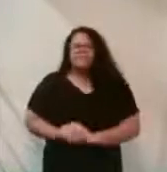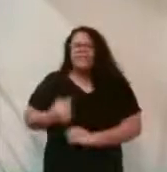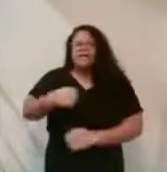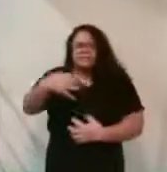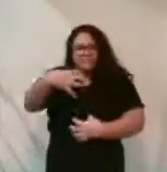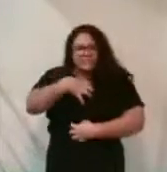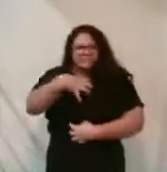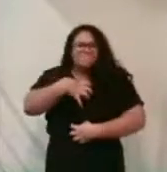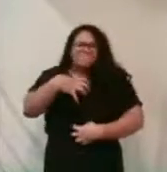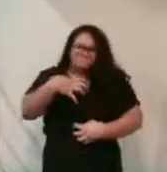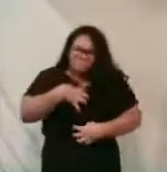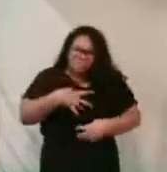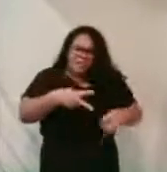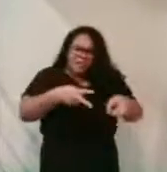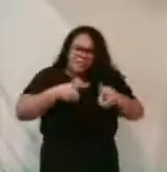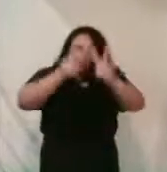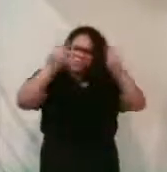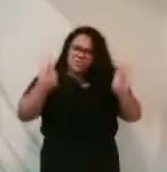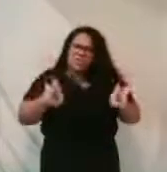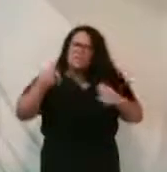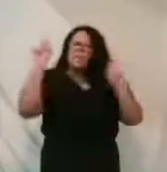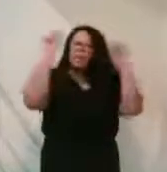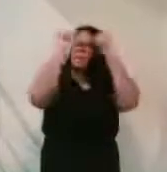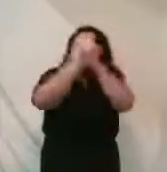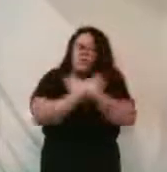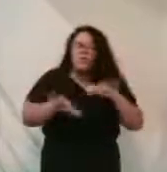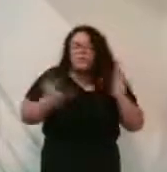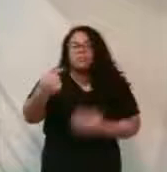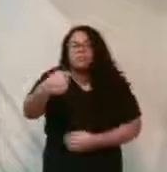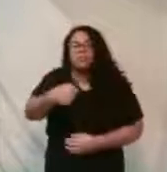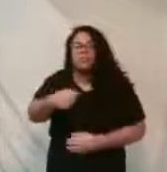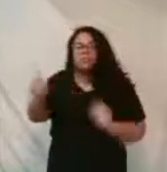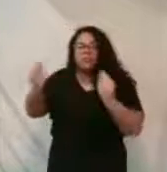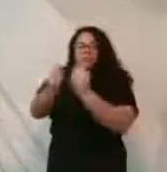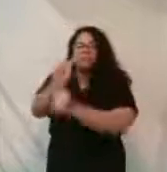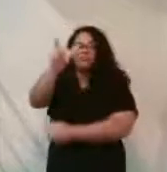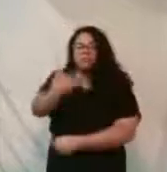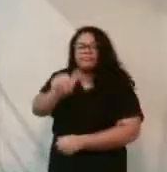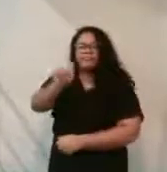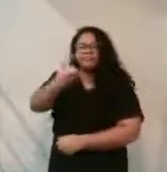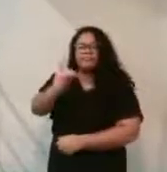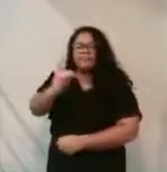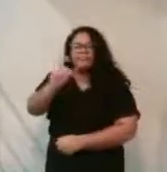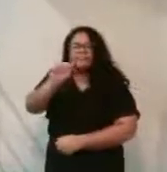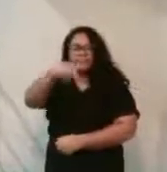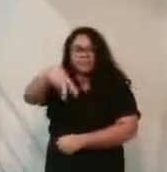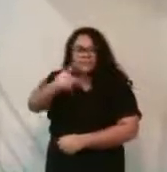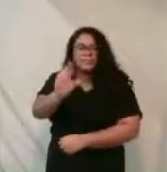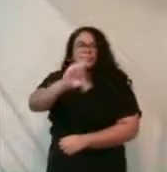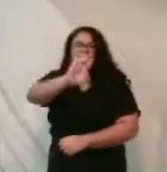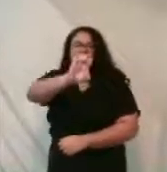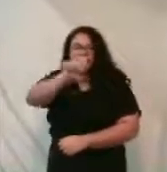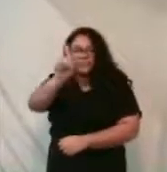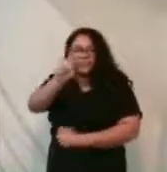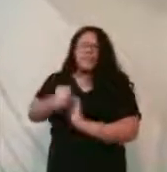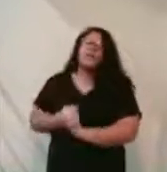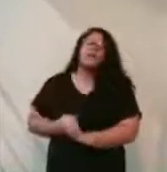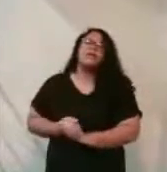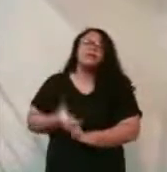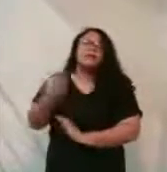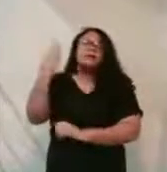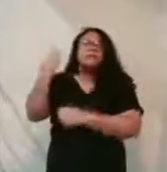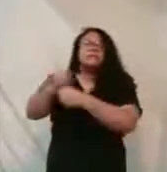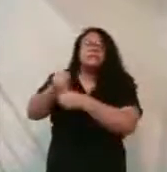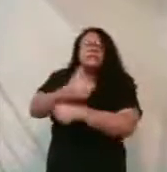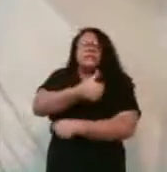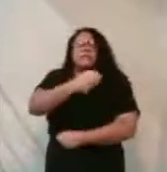complexidade desse tema quando eu fui com o André, acho que foi 2018, foi, André? 2019,